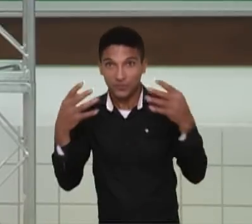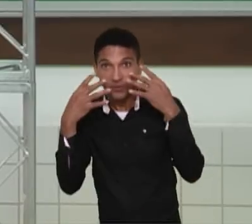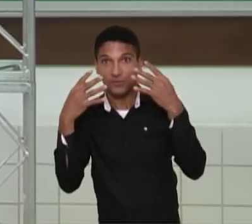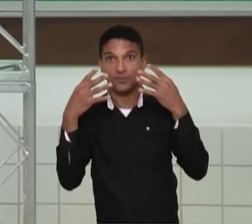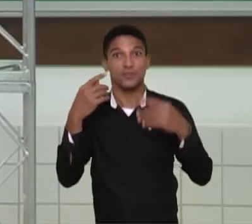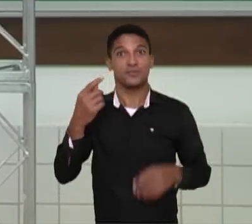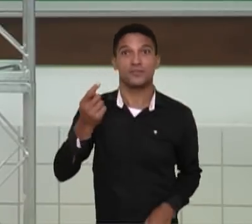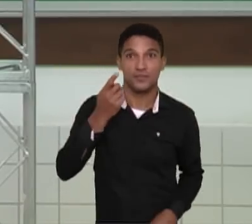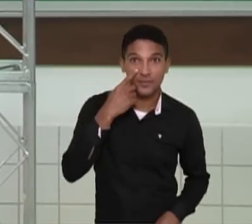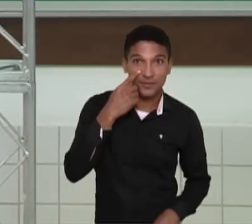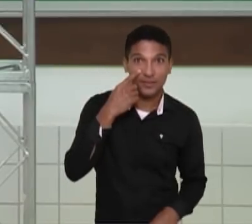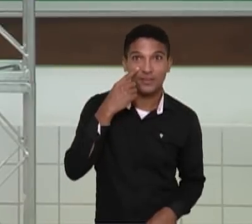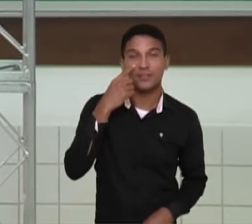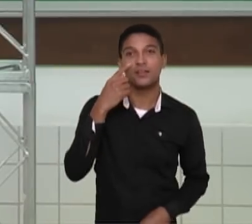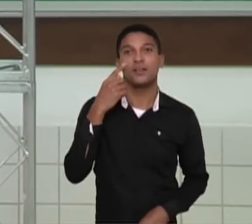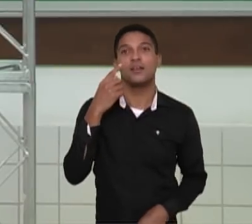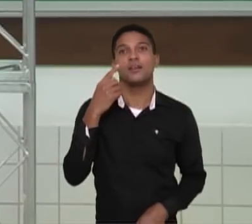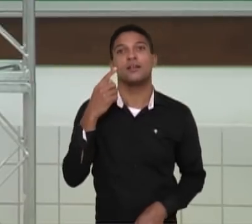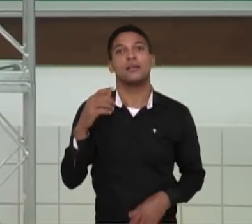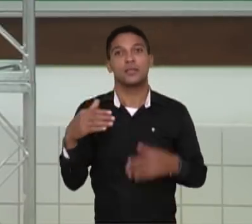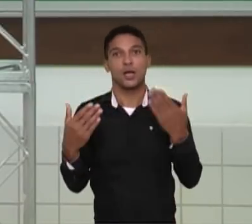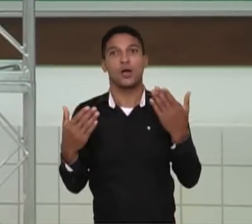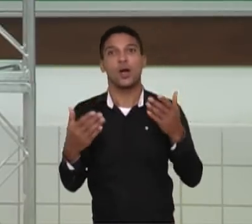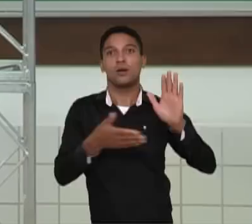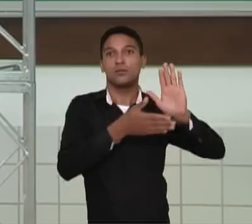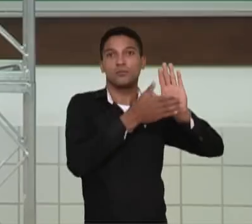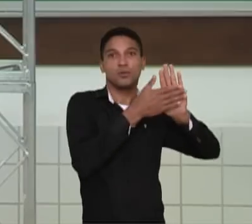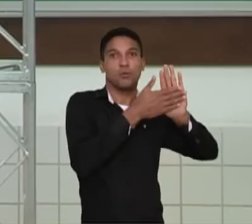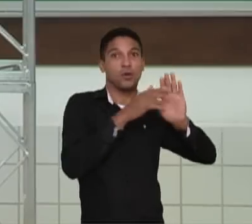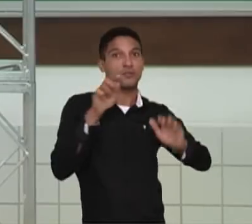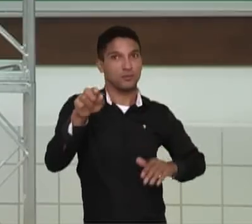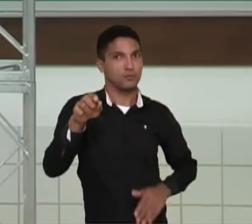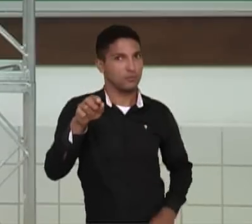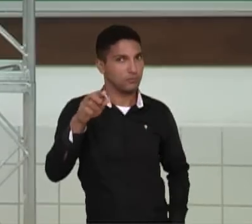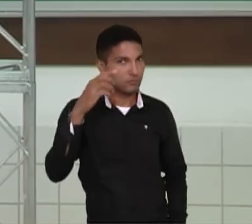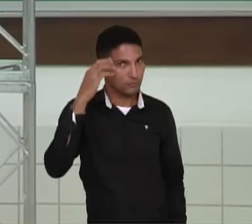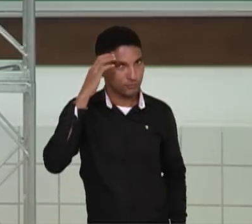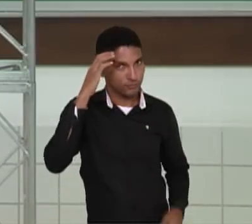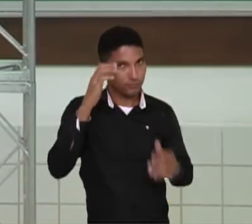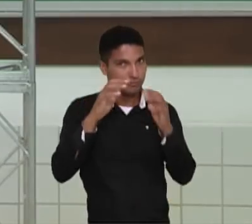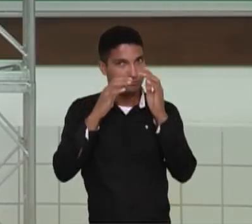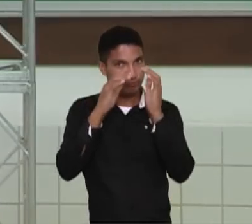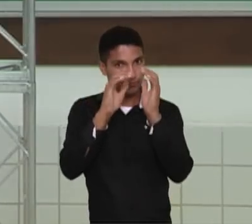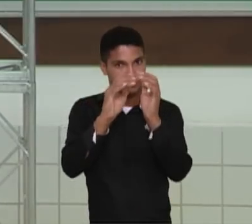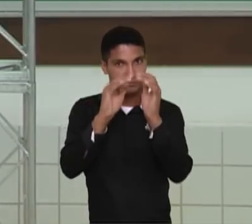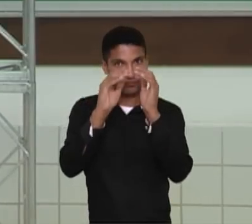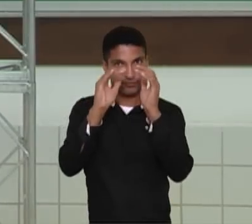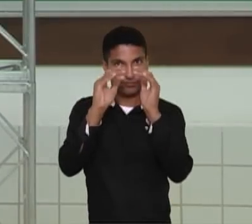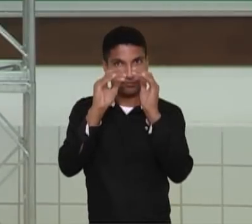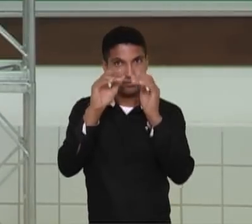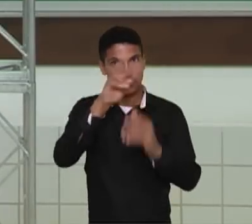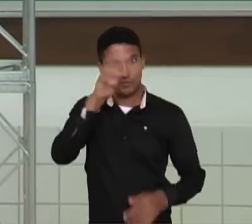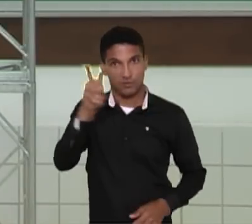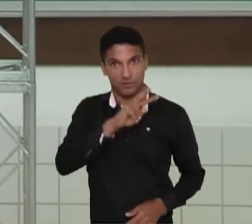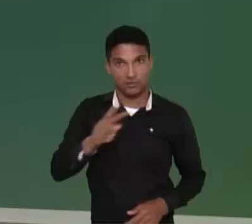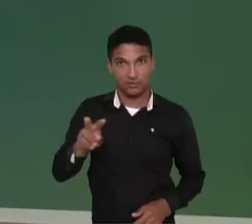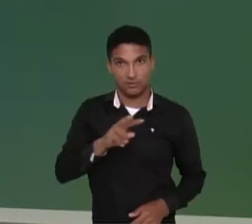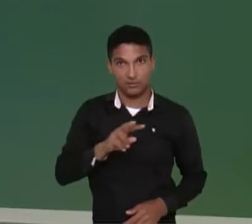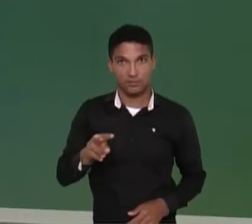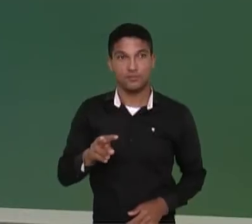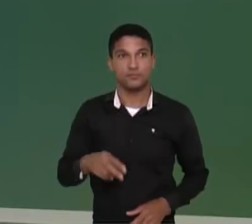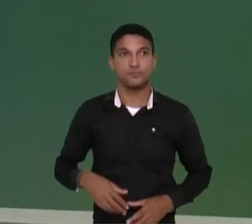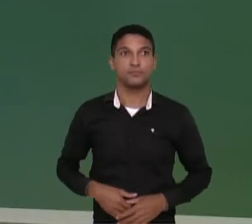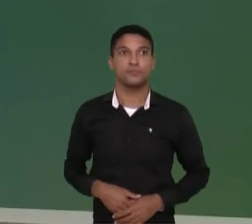foi exatamente essa a proposta, né, de você pensar um pouquinho sobre o texto aqui apresentado.